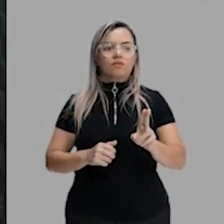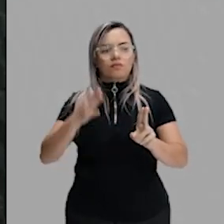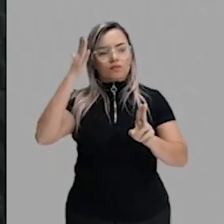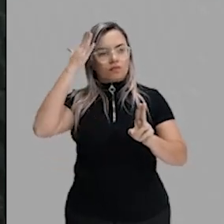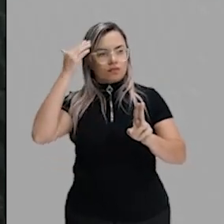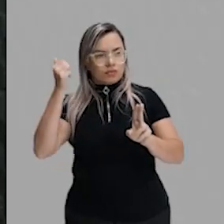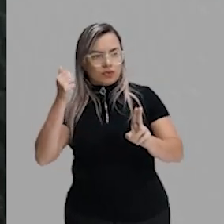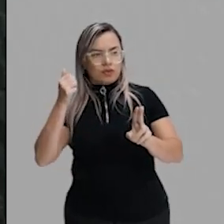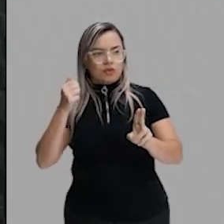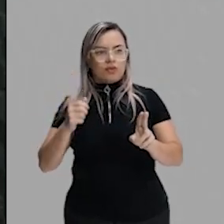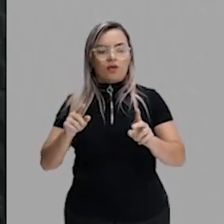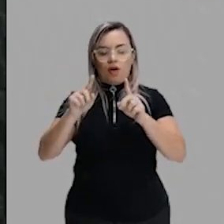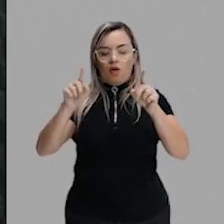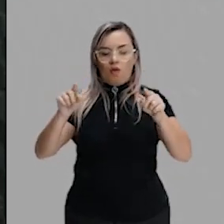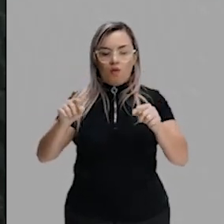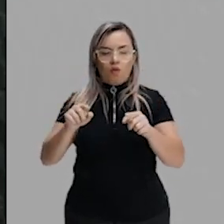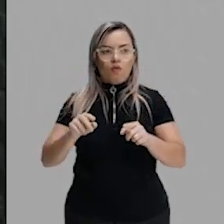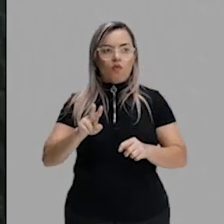é o volt, né?